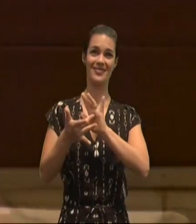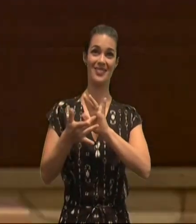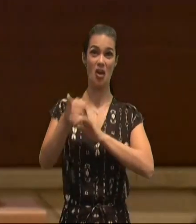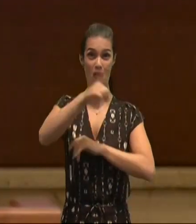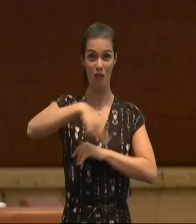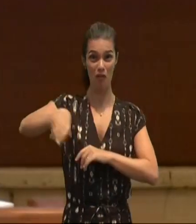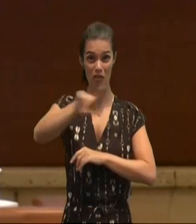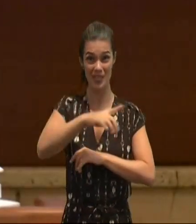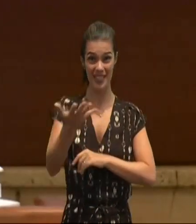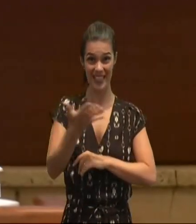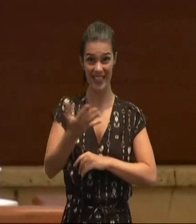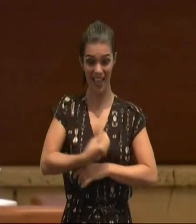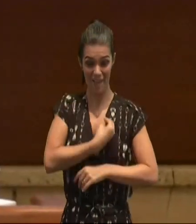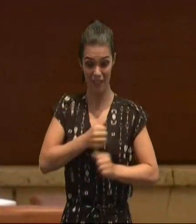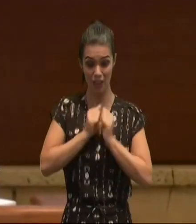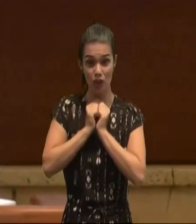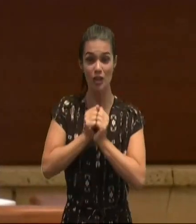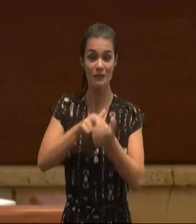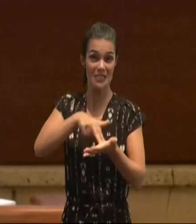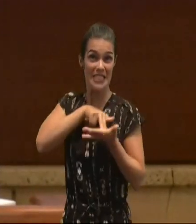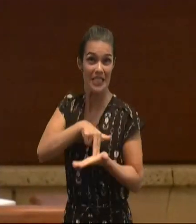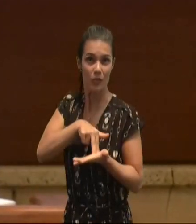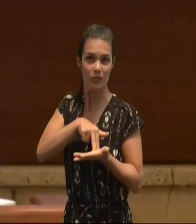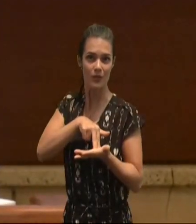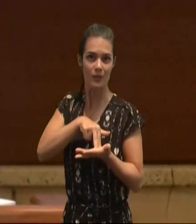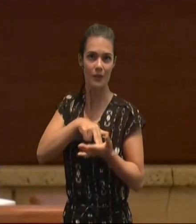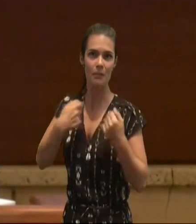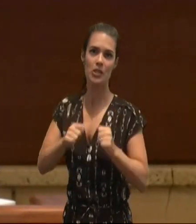a sua casa sobre a rocha.